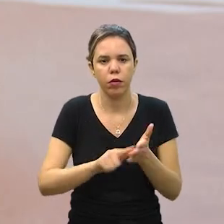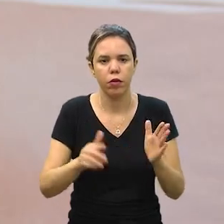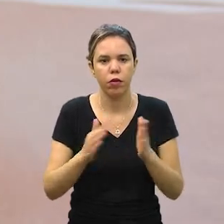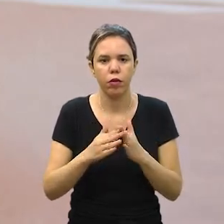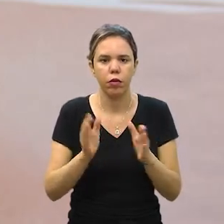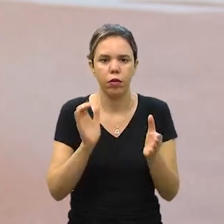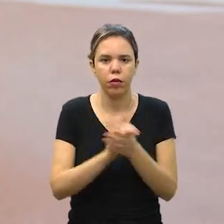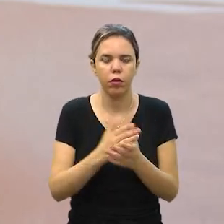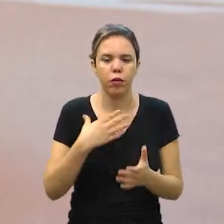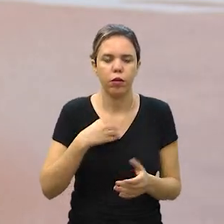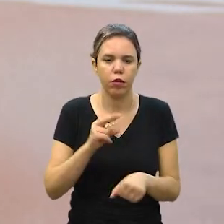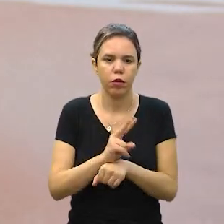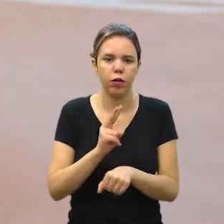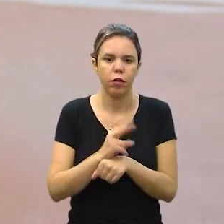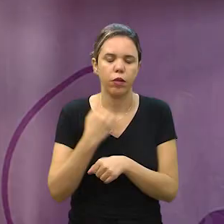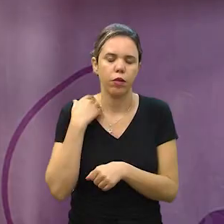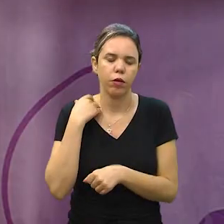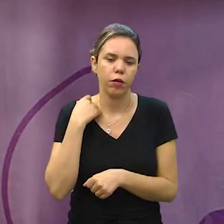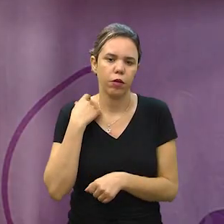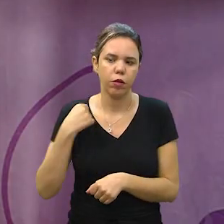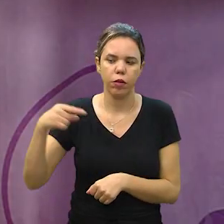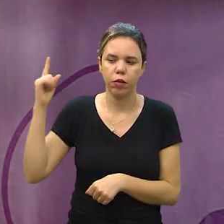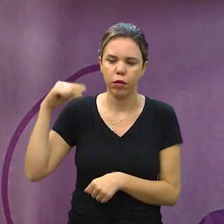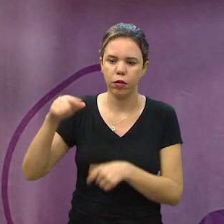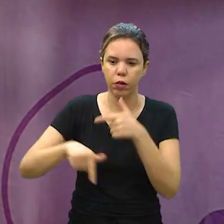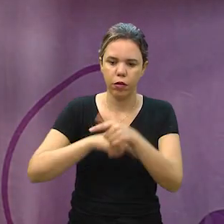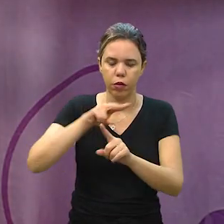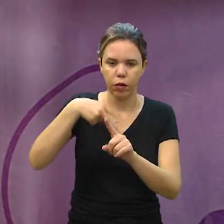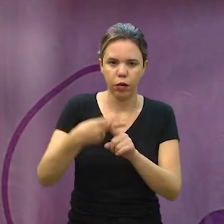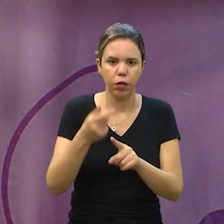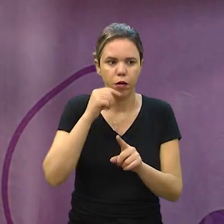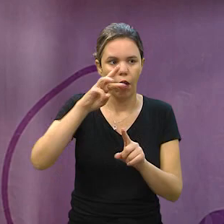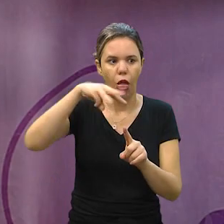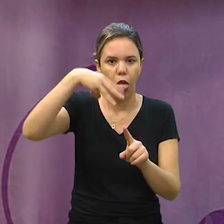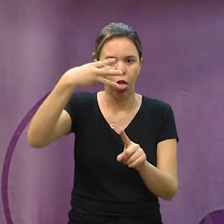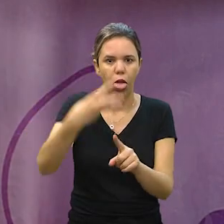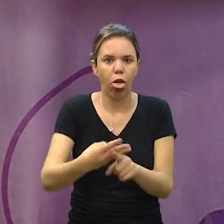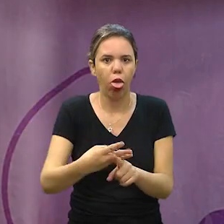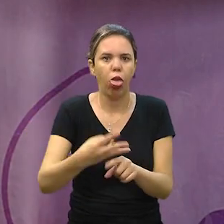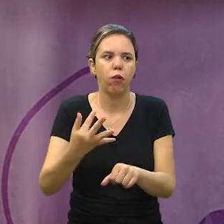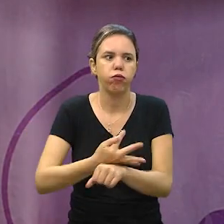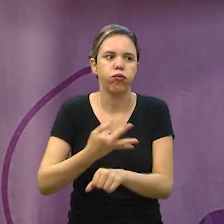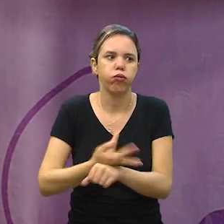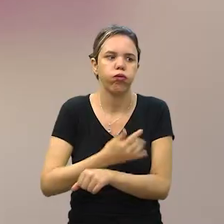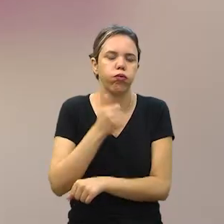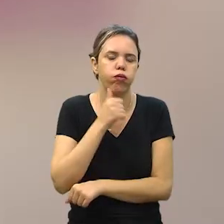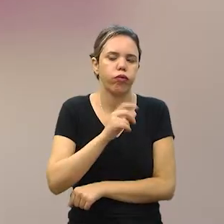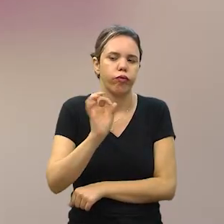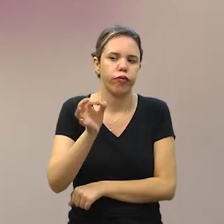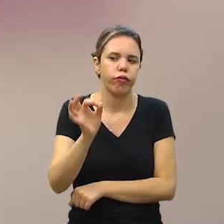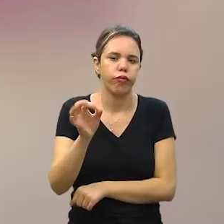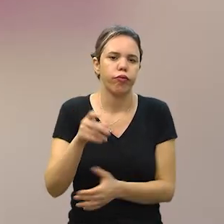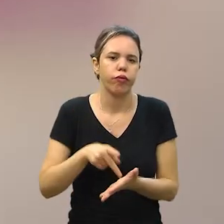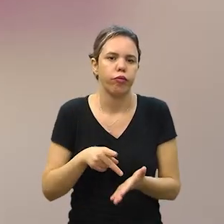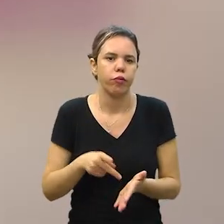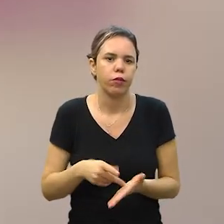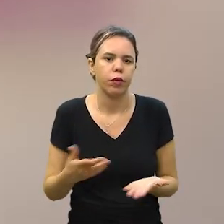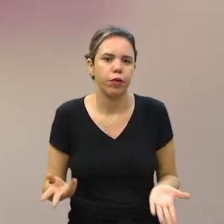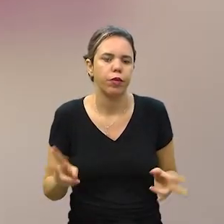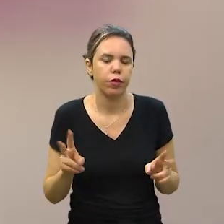do marido. O que era já alto trabalho aumentou essa sobrecarga aí?